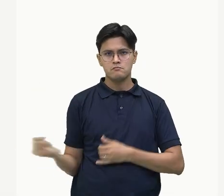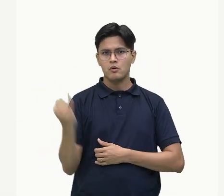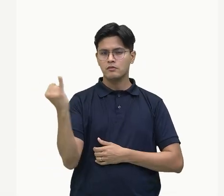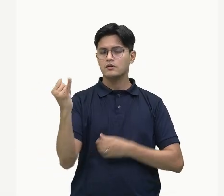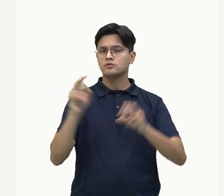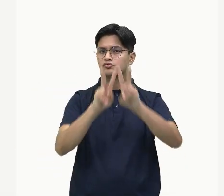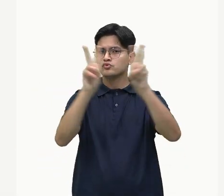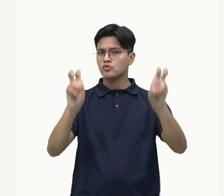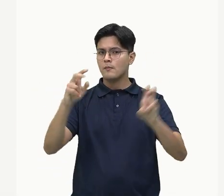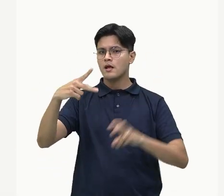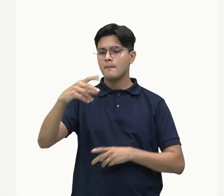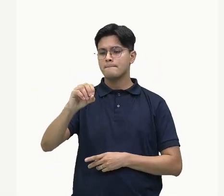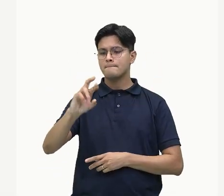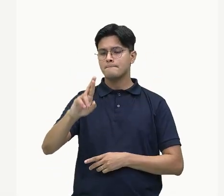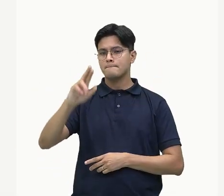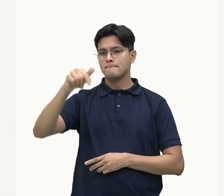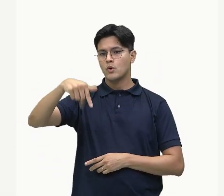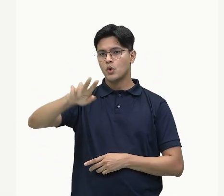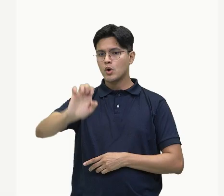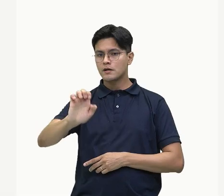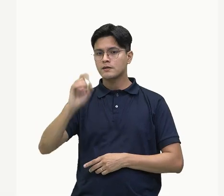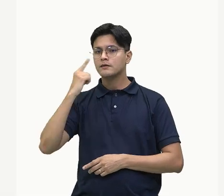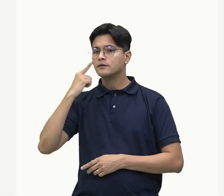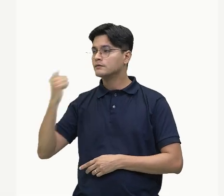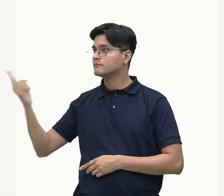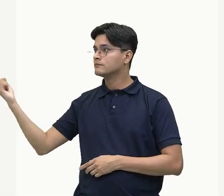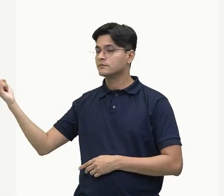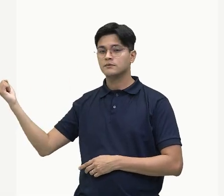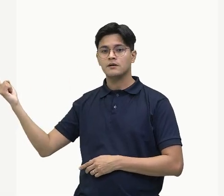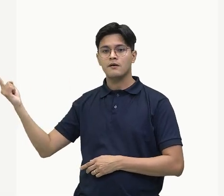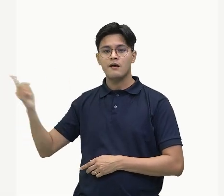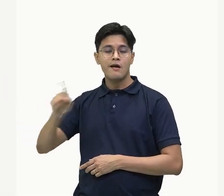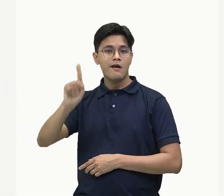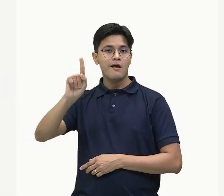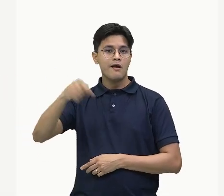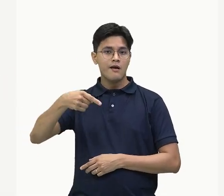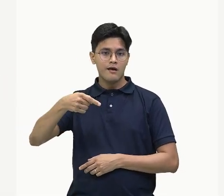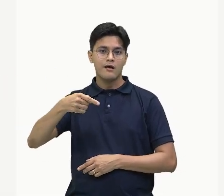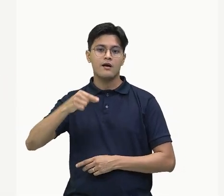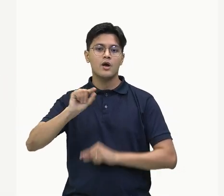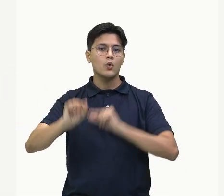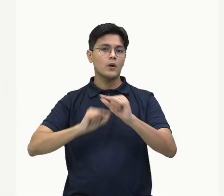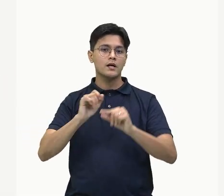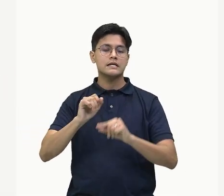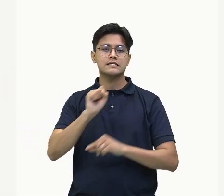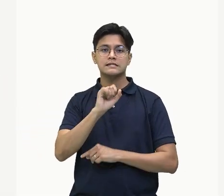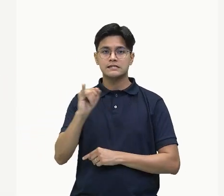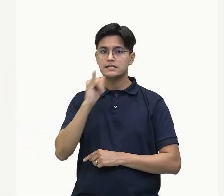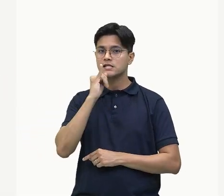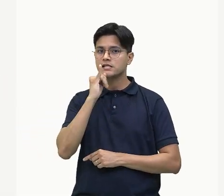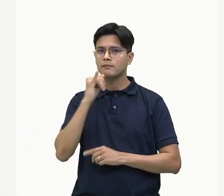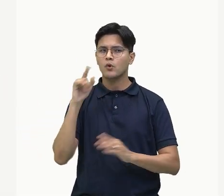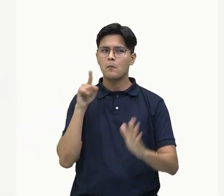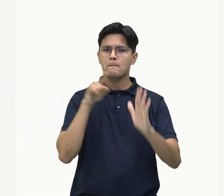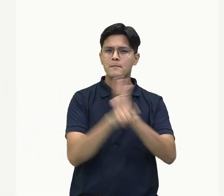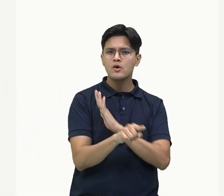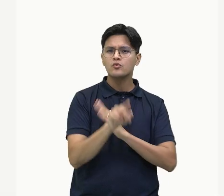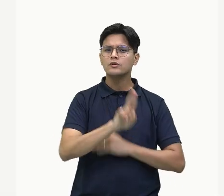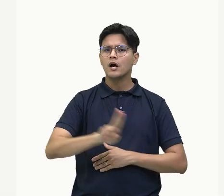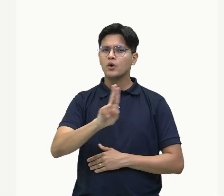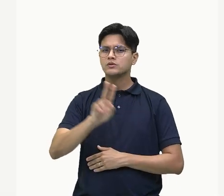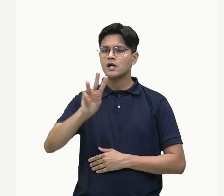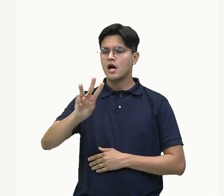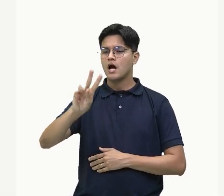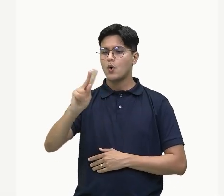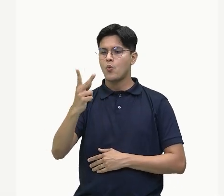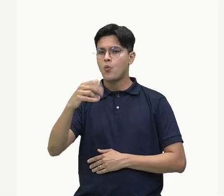tá? Esse porquê aqui, because, ele é sempre a resposta desse pronome interrogativo aqui, ó, tá? Why. Why